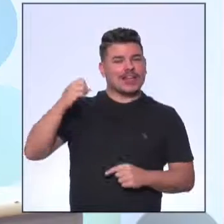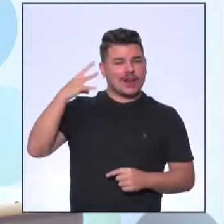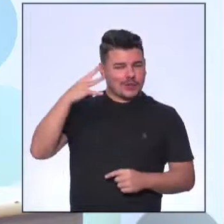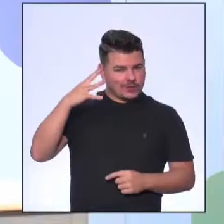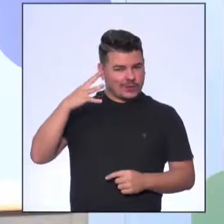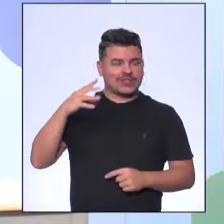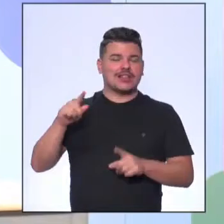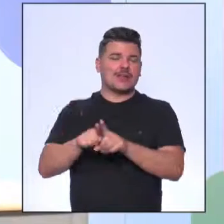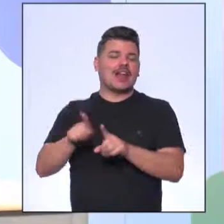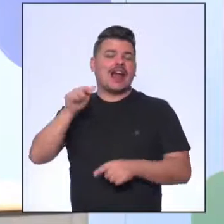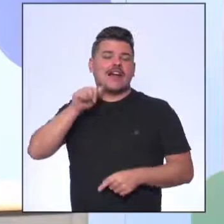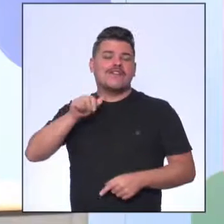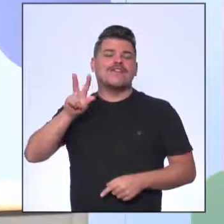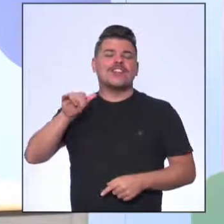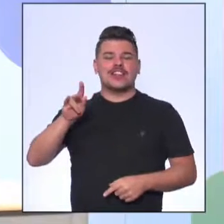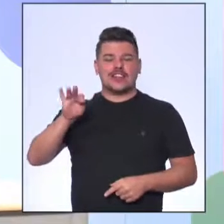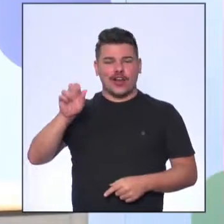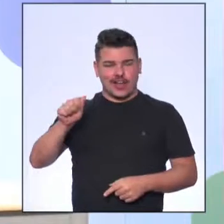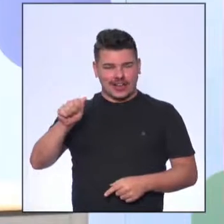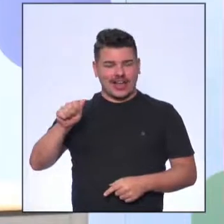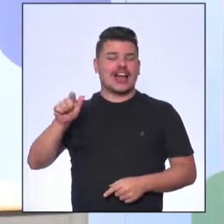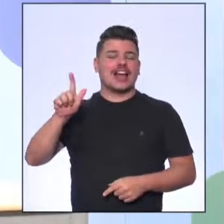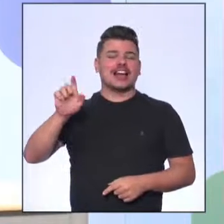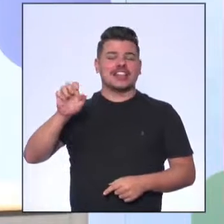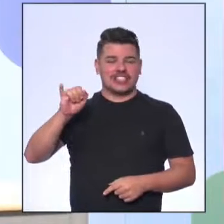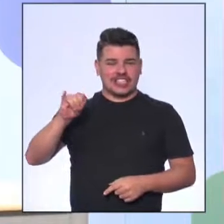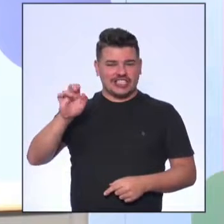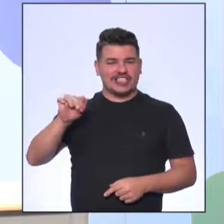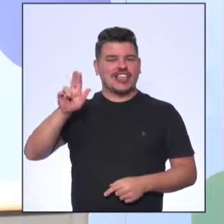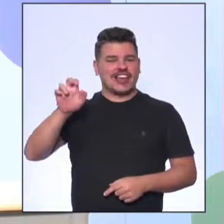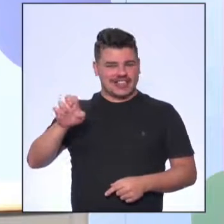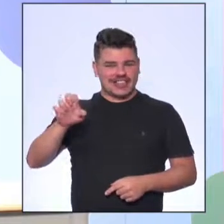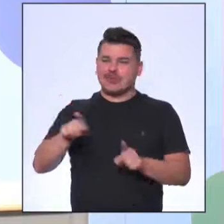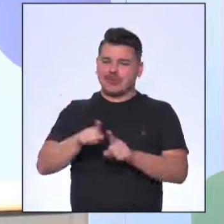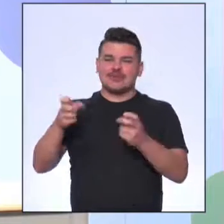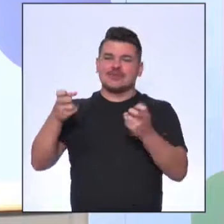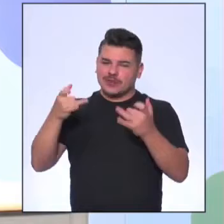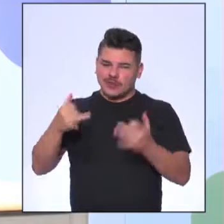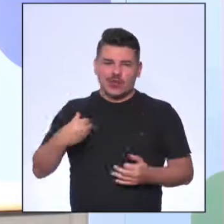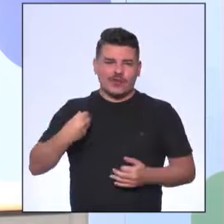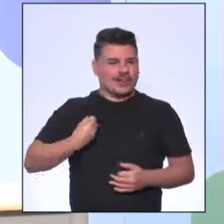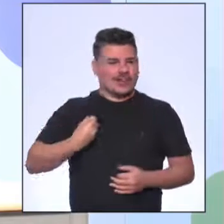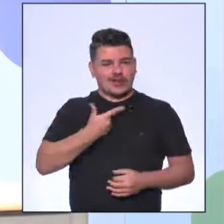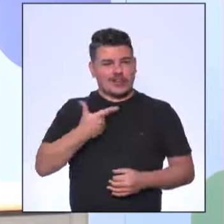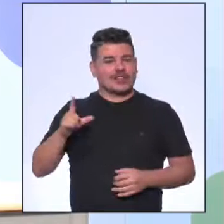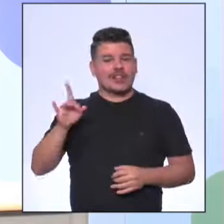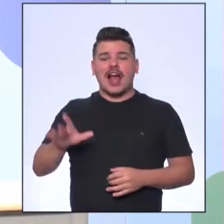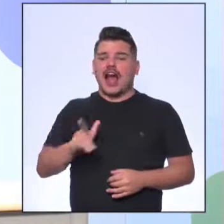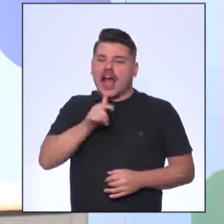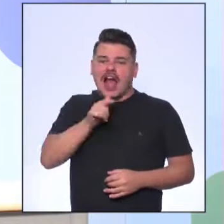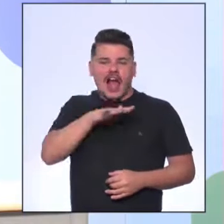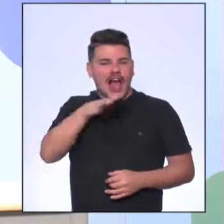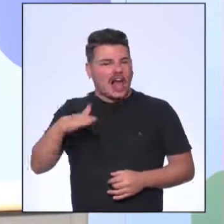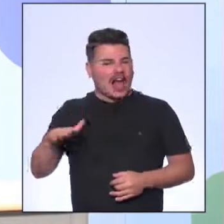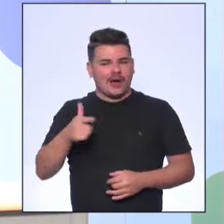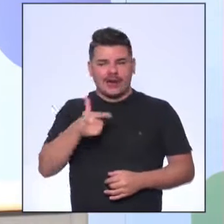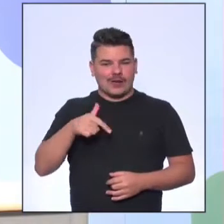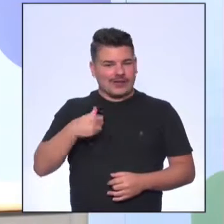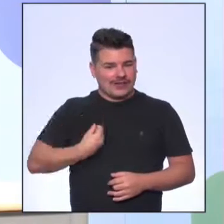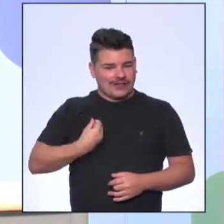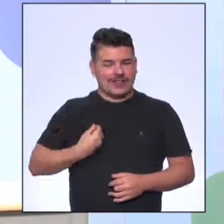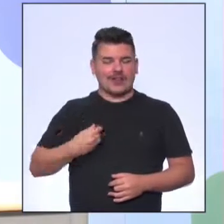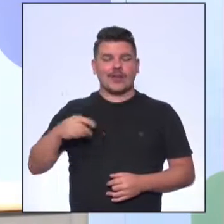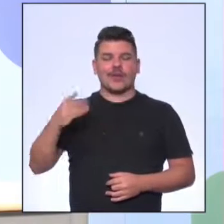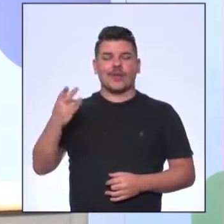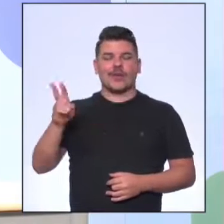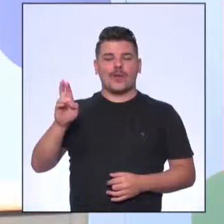sol e luz. A Gediane confirmou no abiótico, só que ela disse que é somente a água. E o Henry